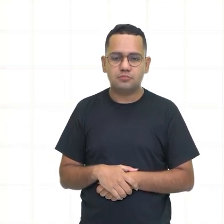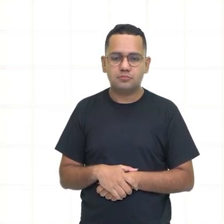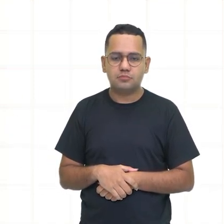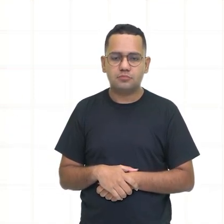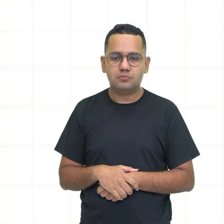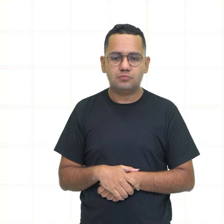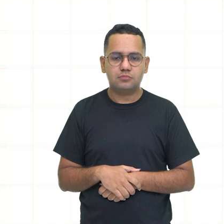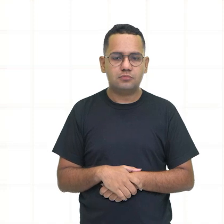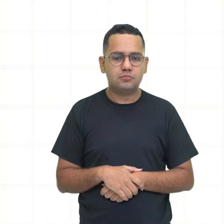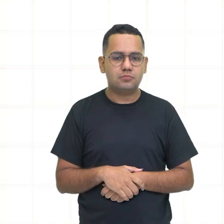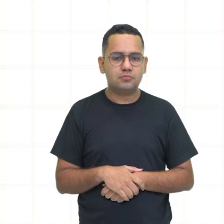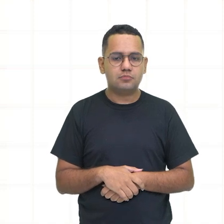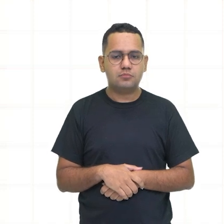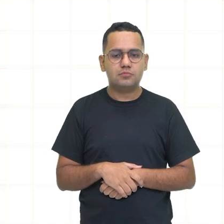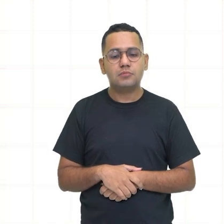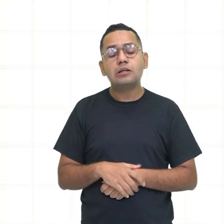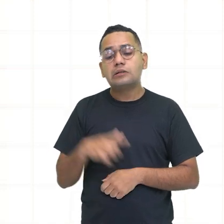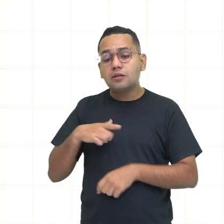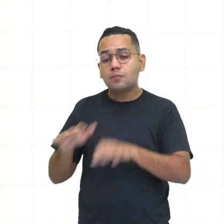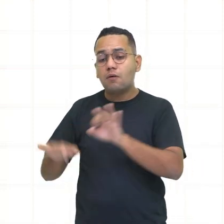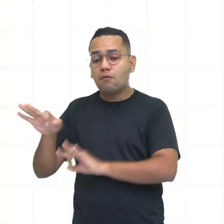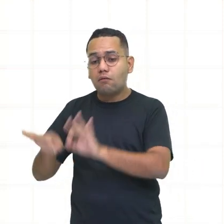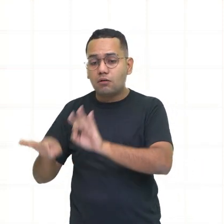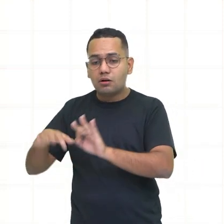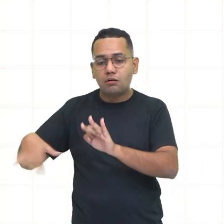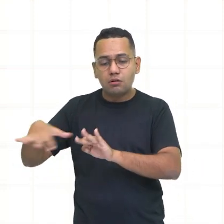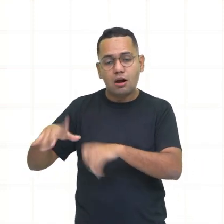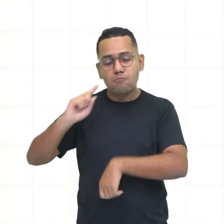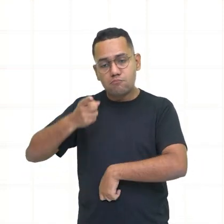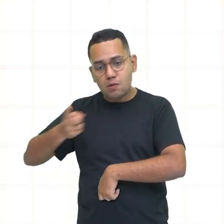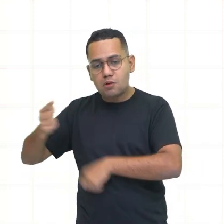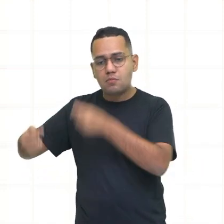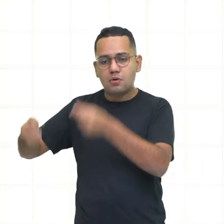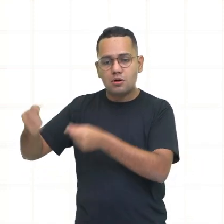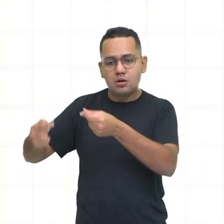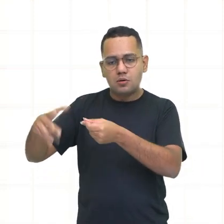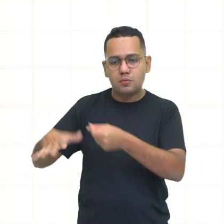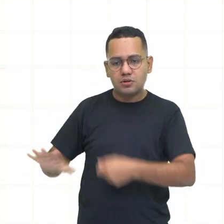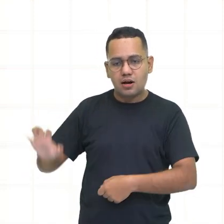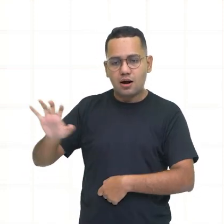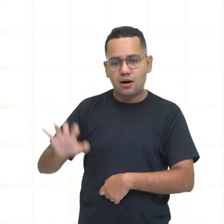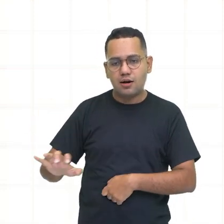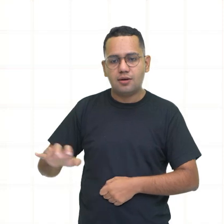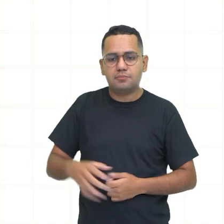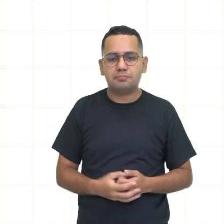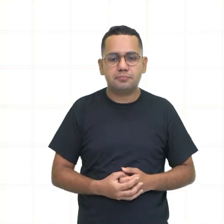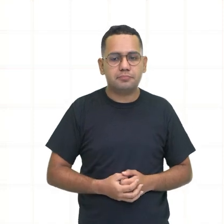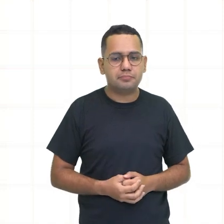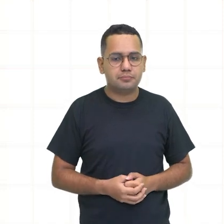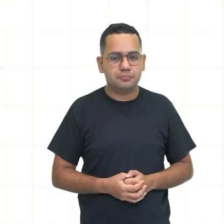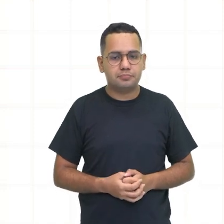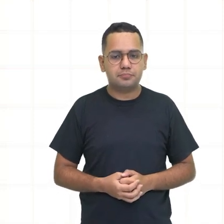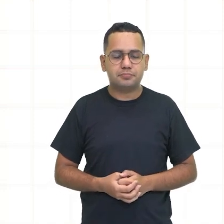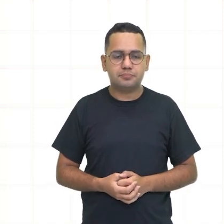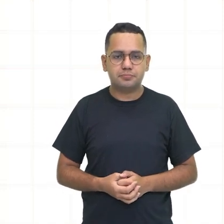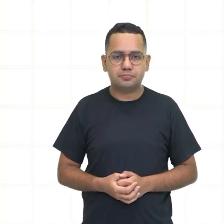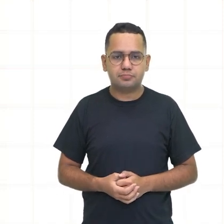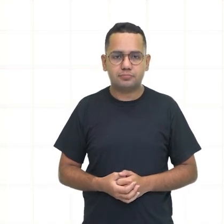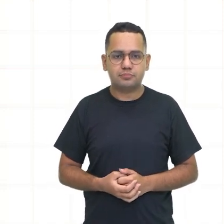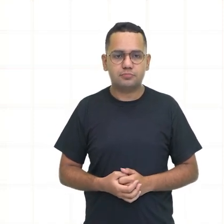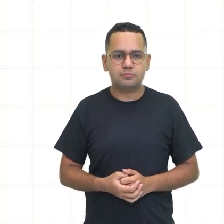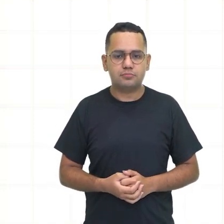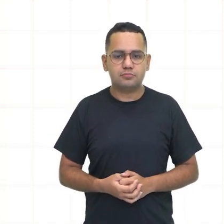regime político regional específico. Esses são aí os impactos políticos desta